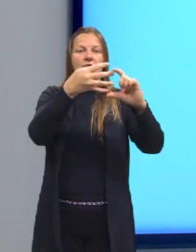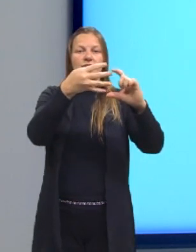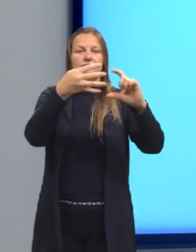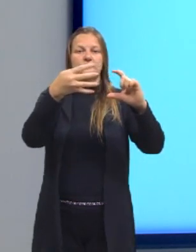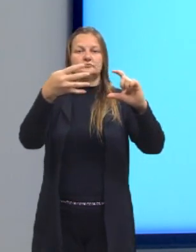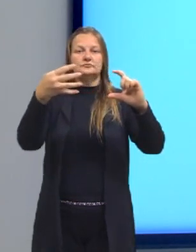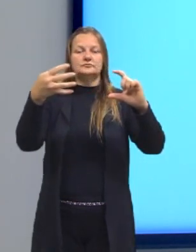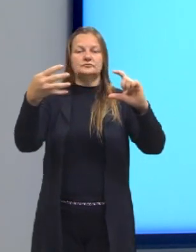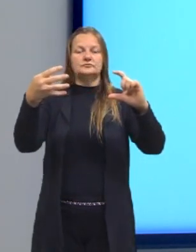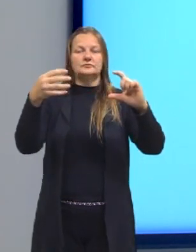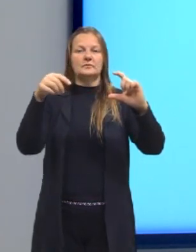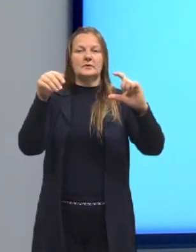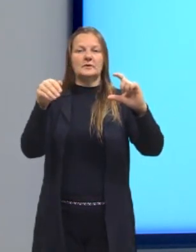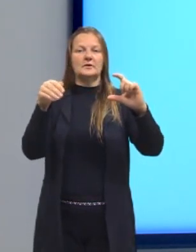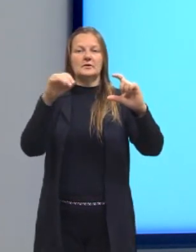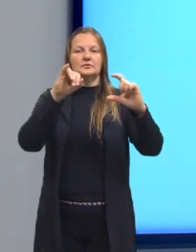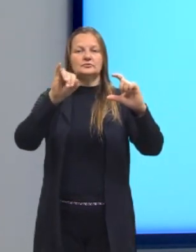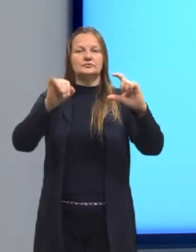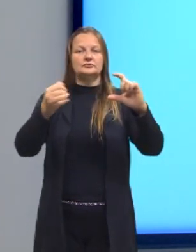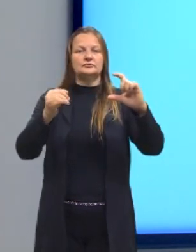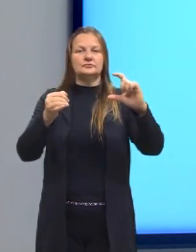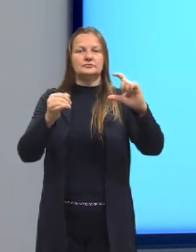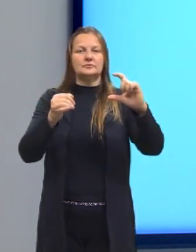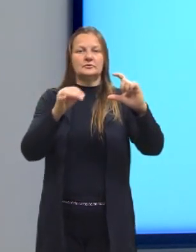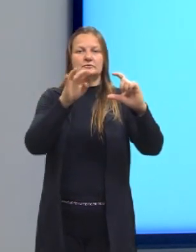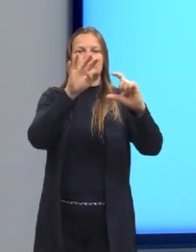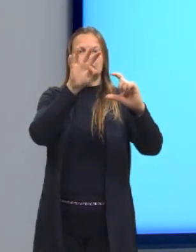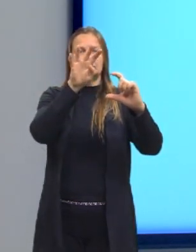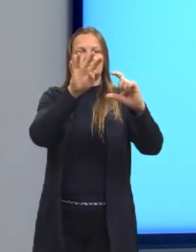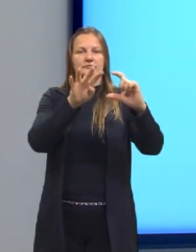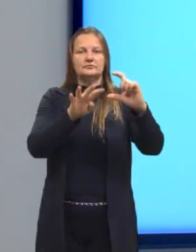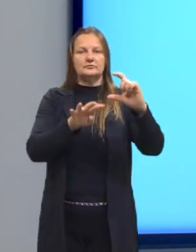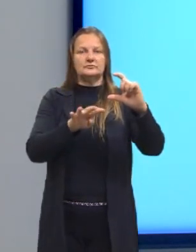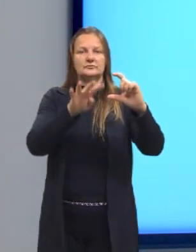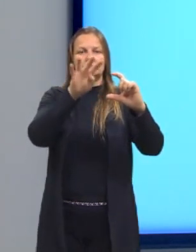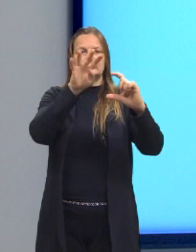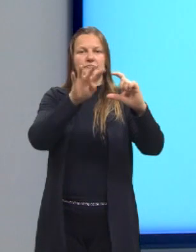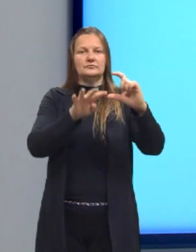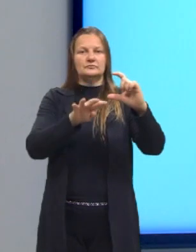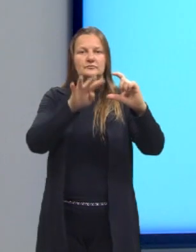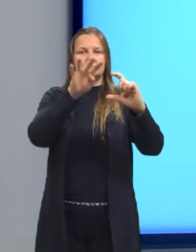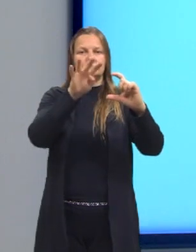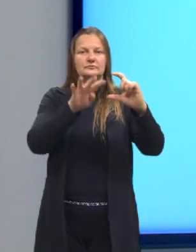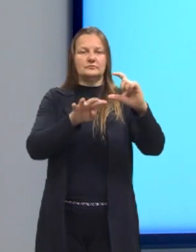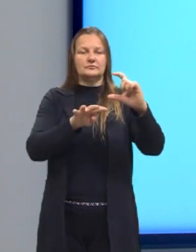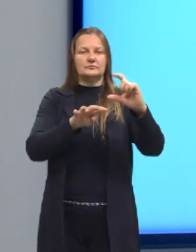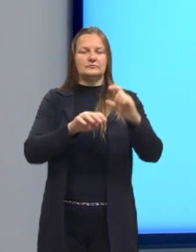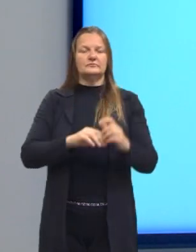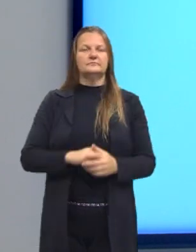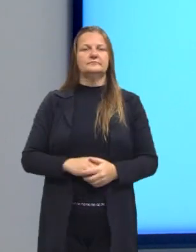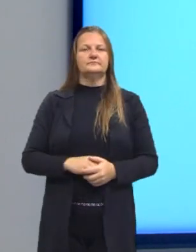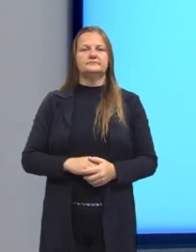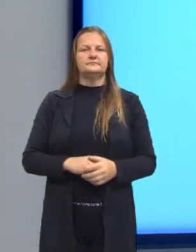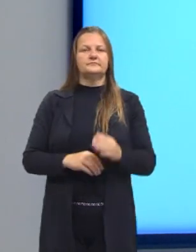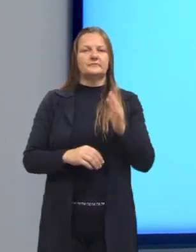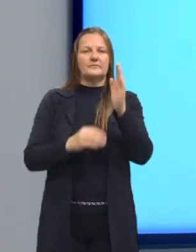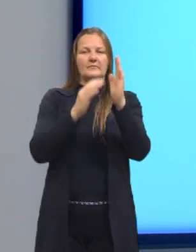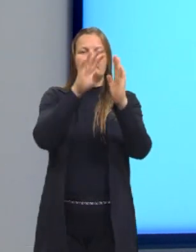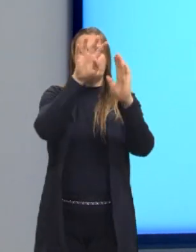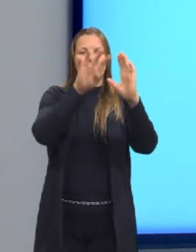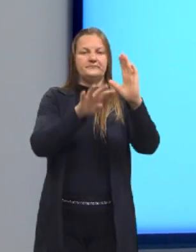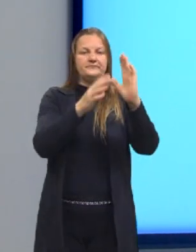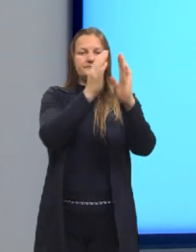a linha M E o J ele vai né da coluna um até a coluna n tá sempre